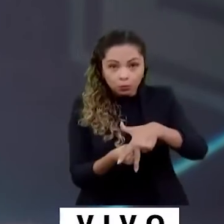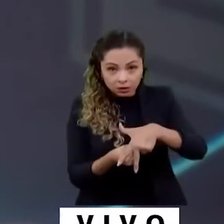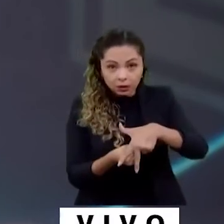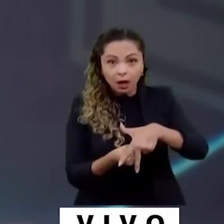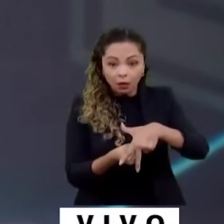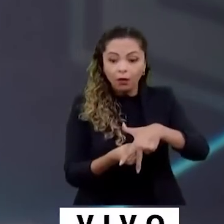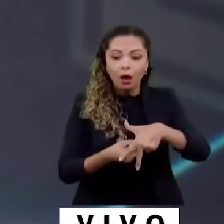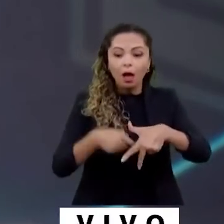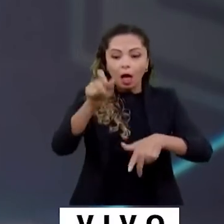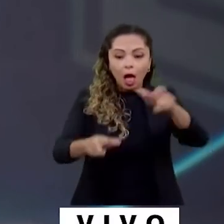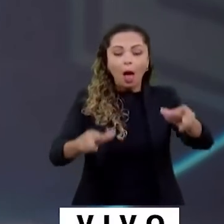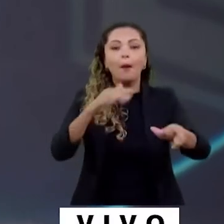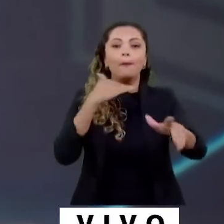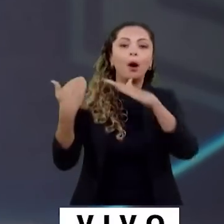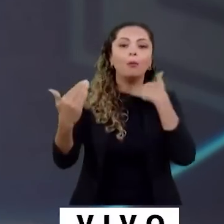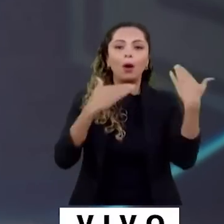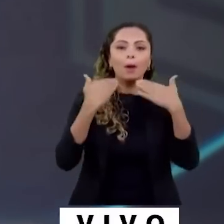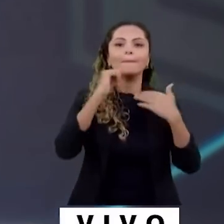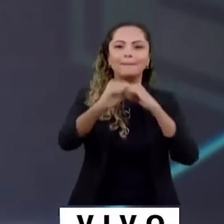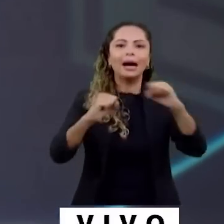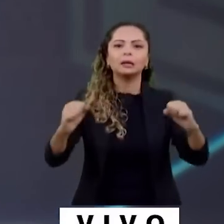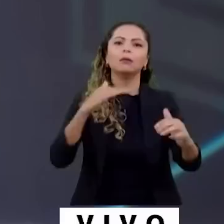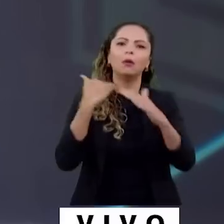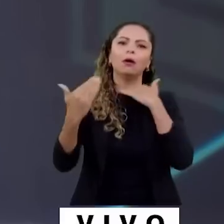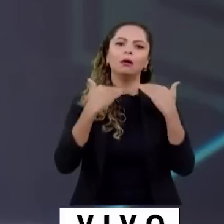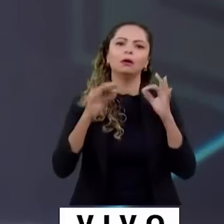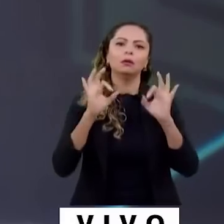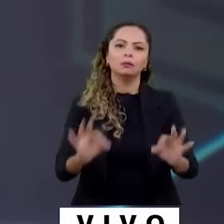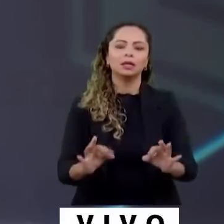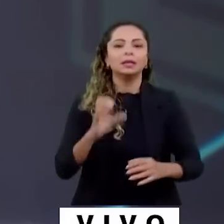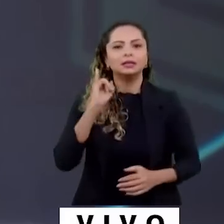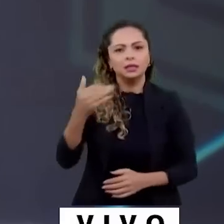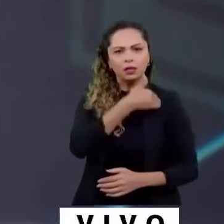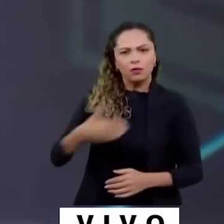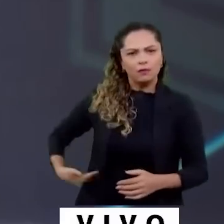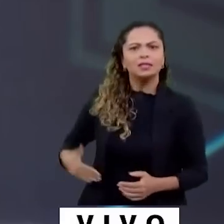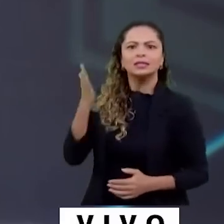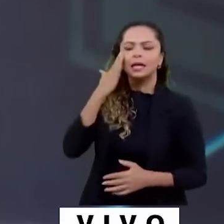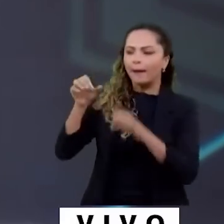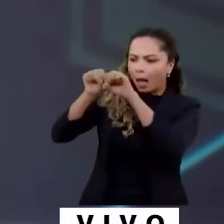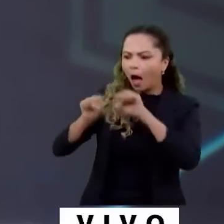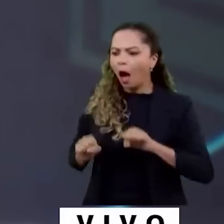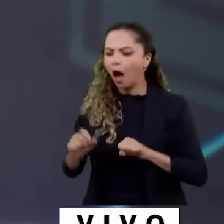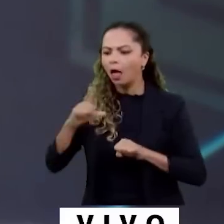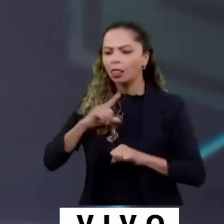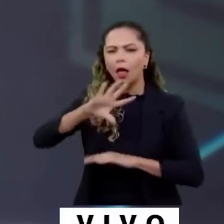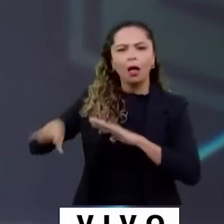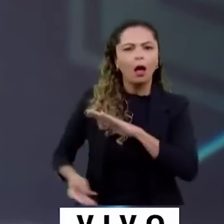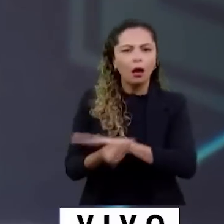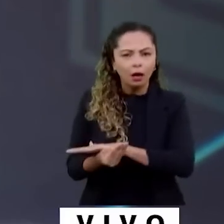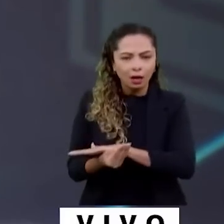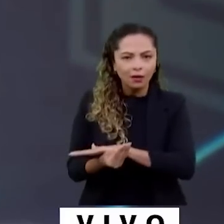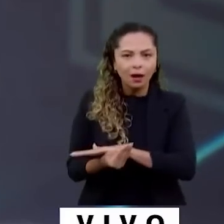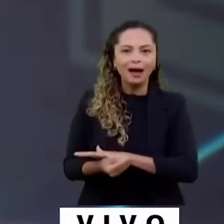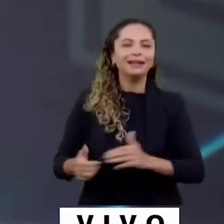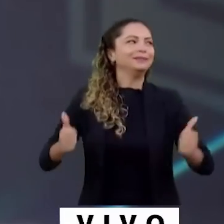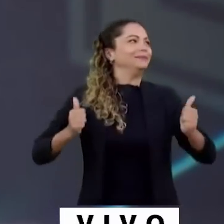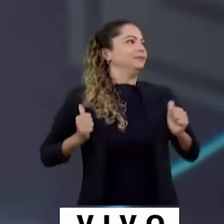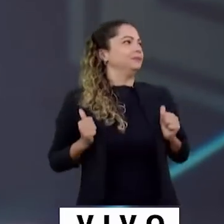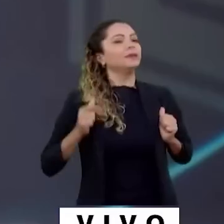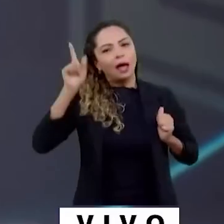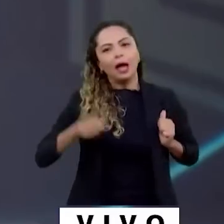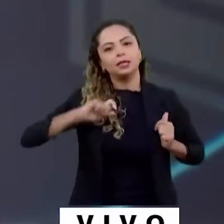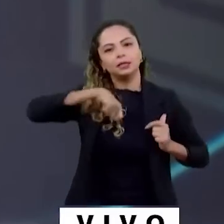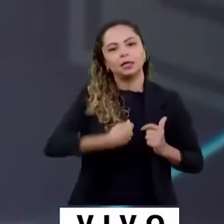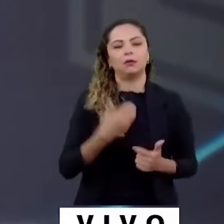aquele que sabe que está acontecendo com a opção no seu governo e não toma nenhuma Providência é responsável aquele que não demite